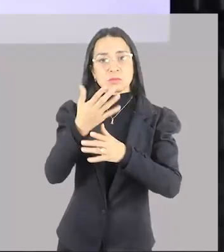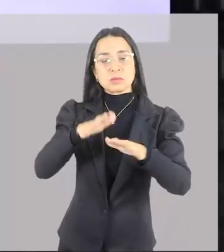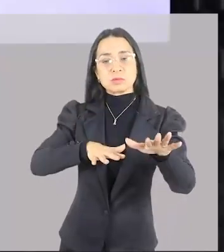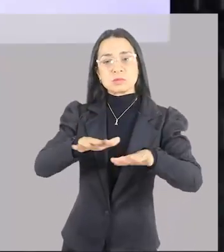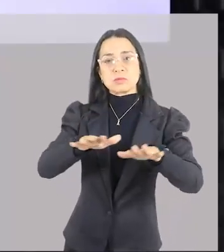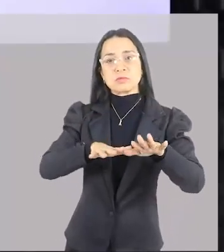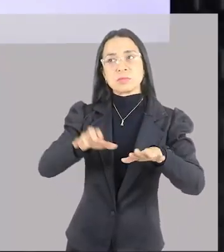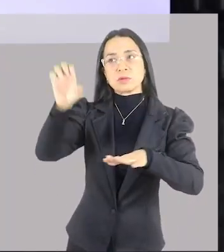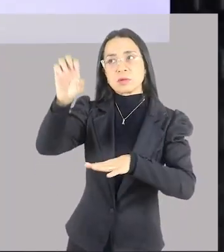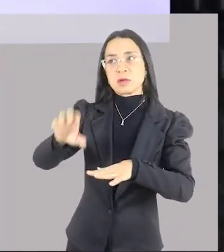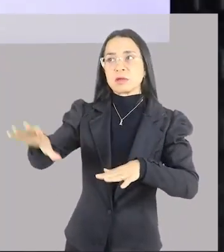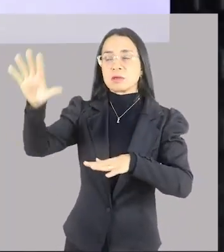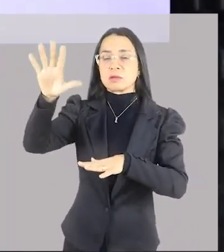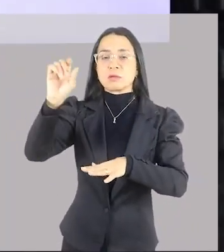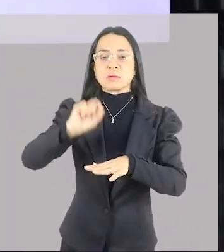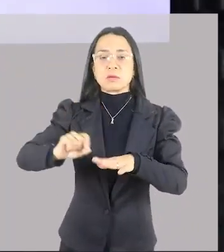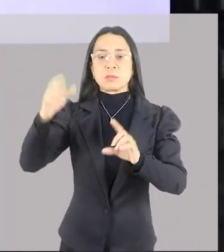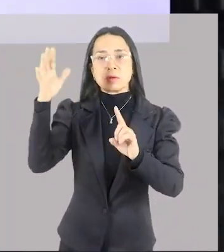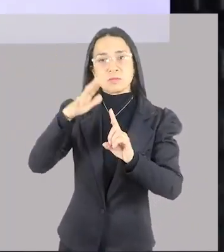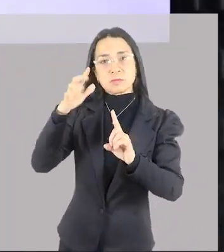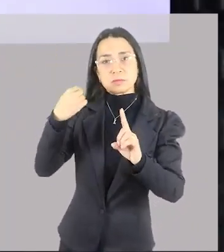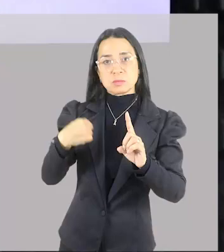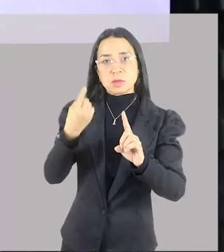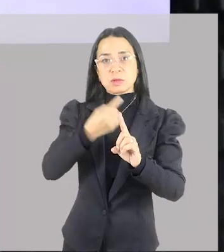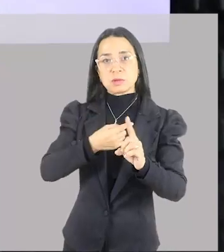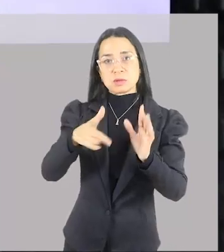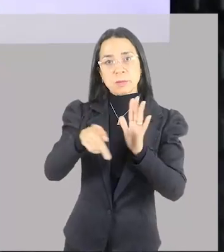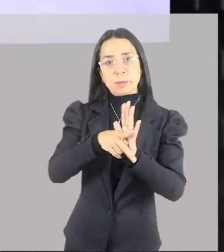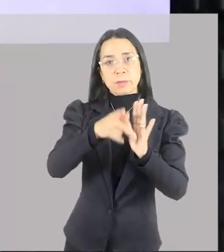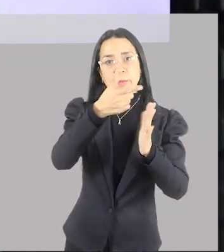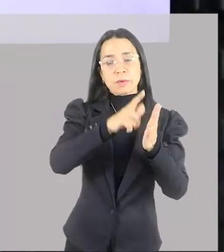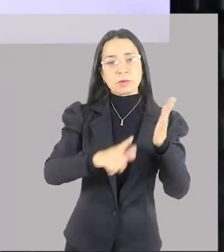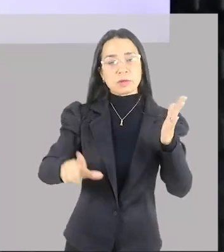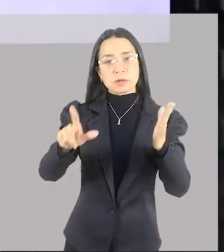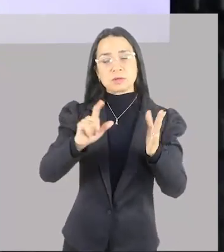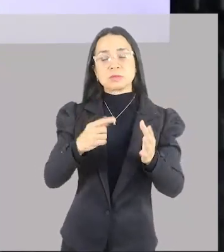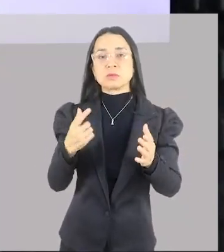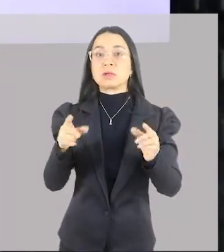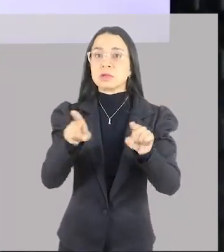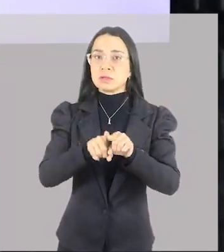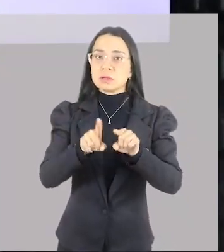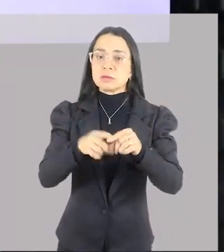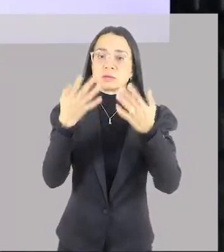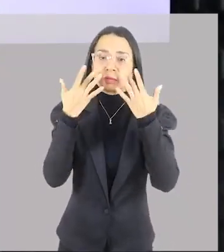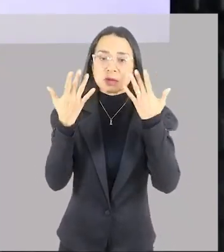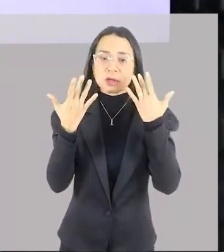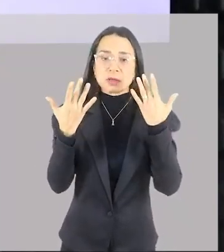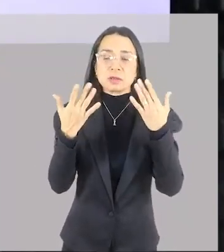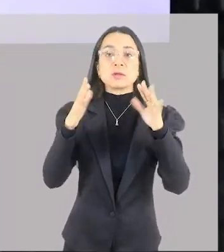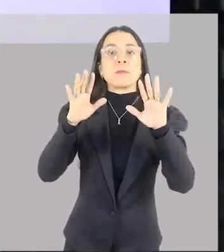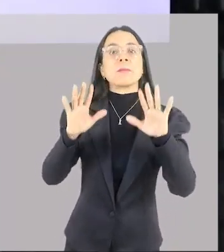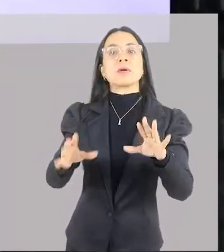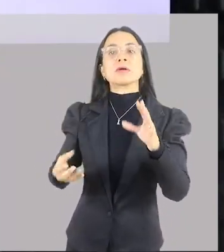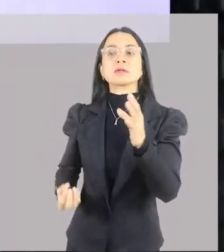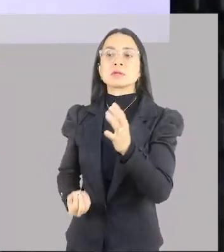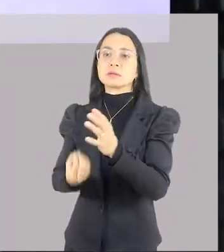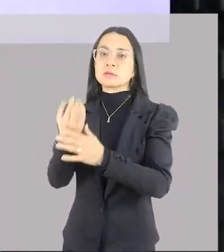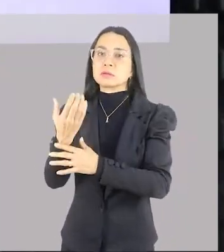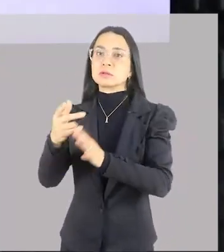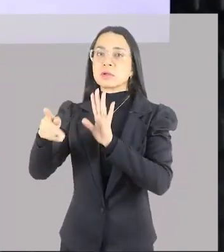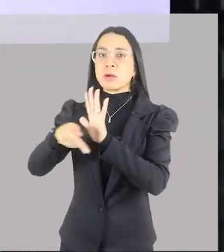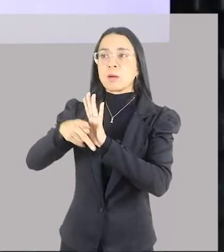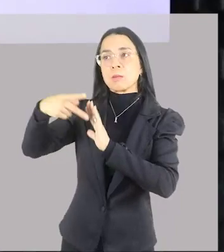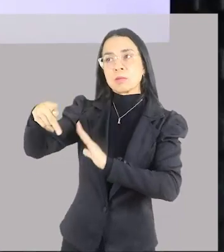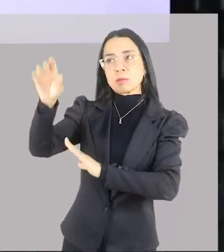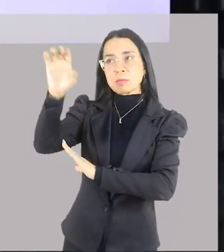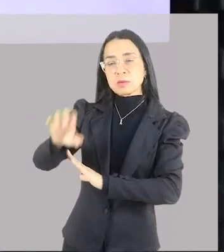influenciar a nossa literatura posteriormente, a nossa arte posteriormente, mas a sua gênese, a sua origem é na Europa.